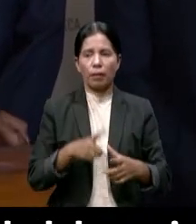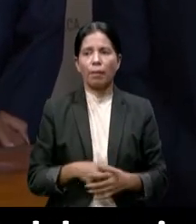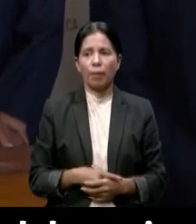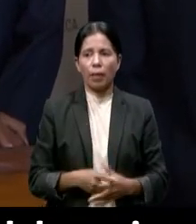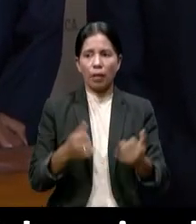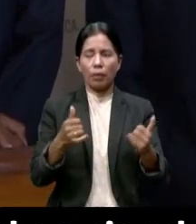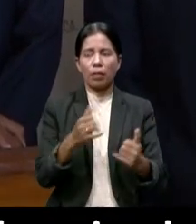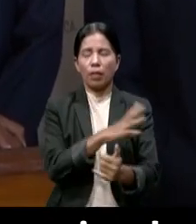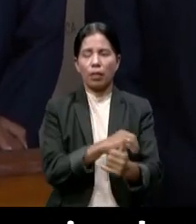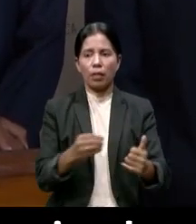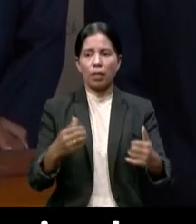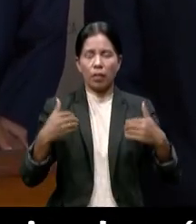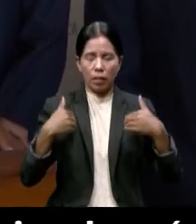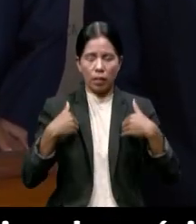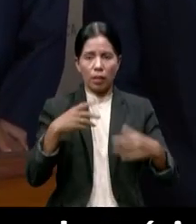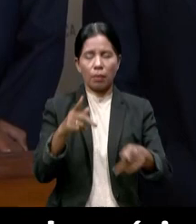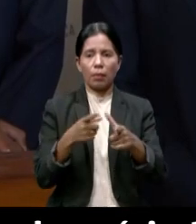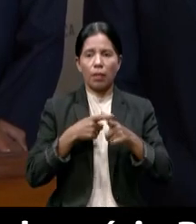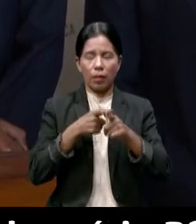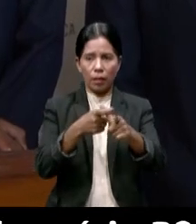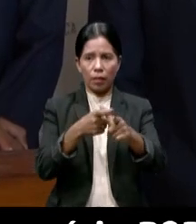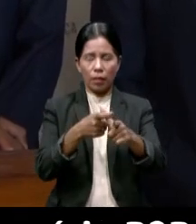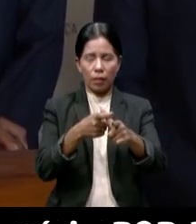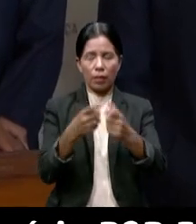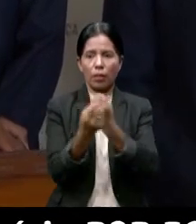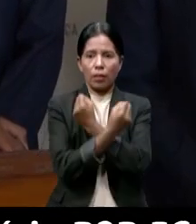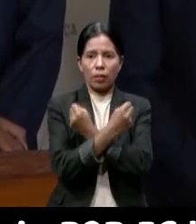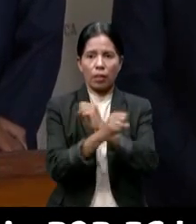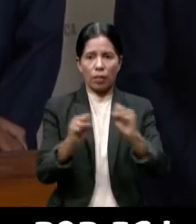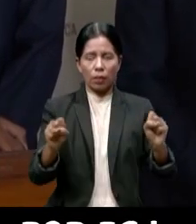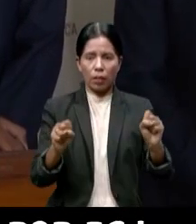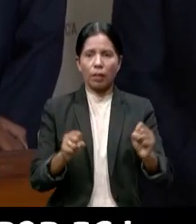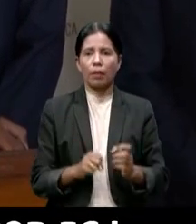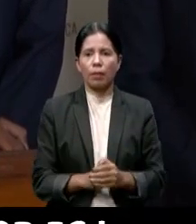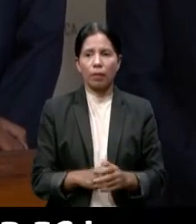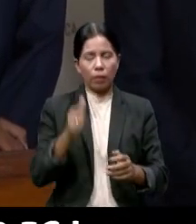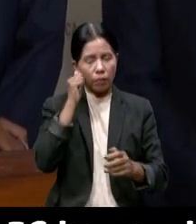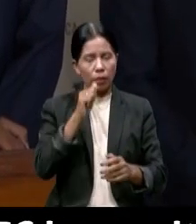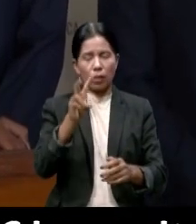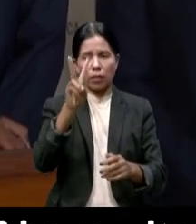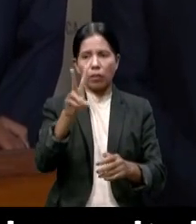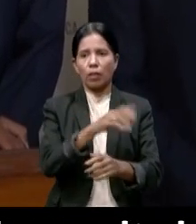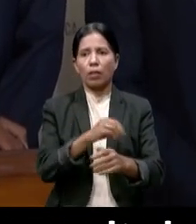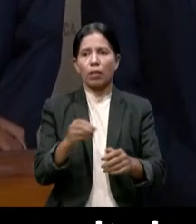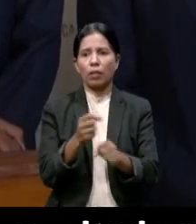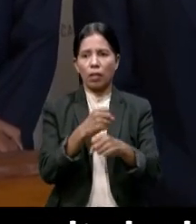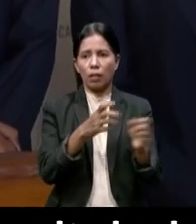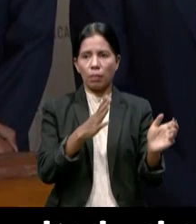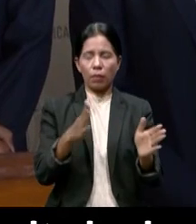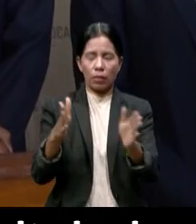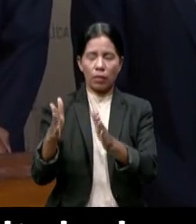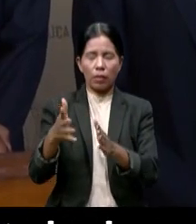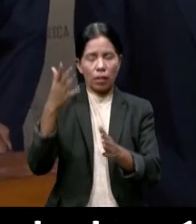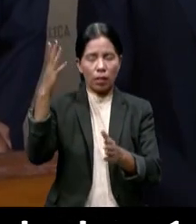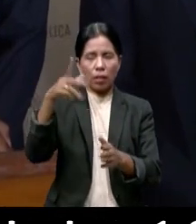Sorine, atleta, o seu atletismo, o taekwondo, né? E atleta na Europa de natação, e de fazer a preparação de França, de